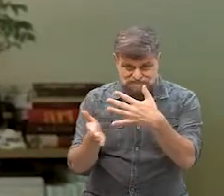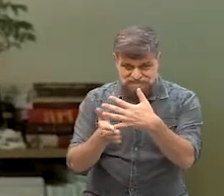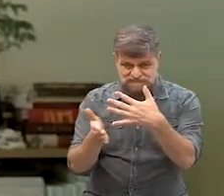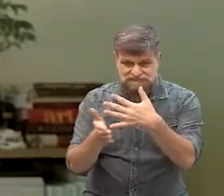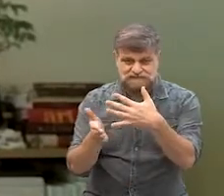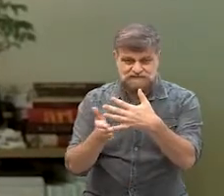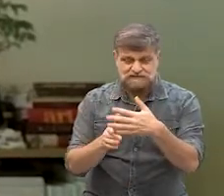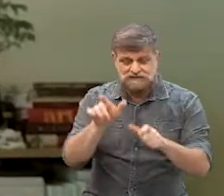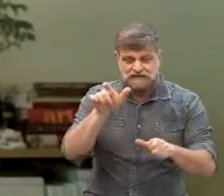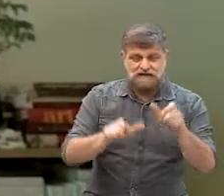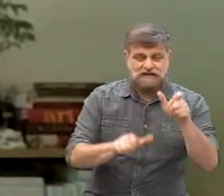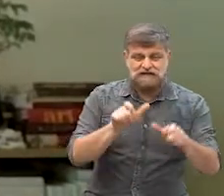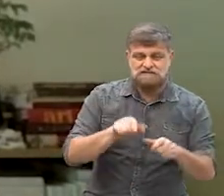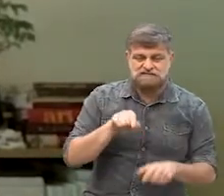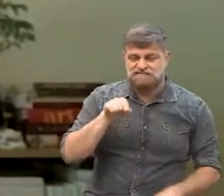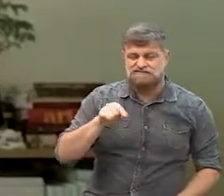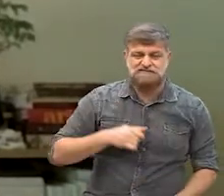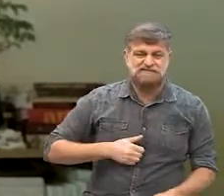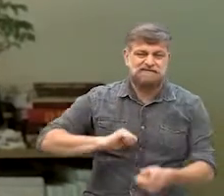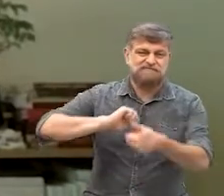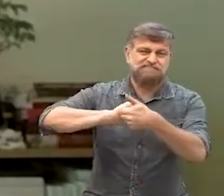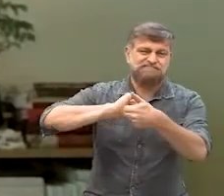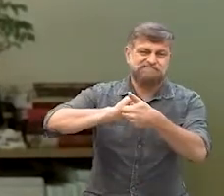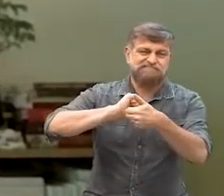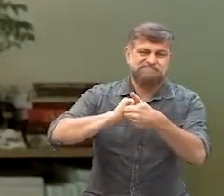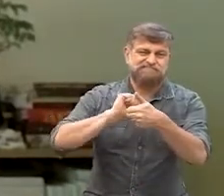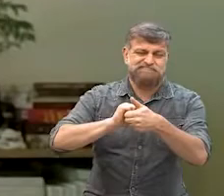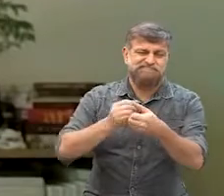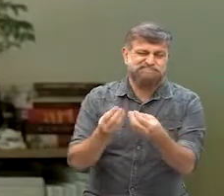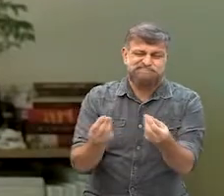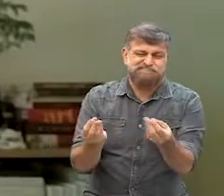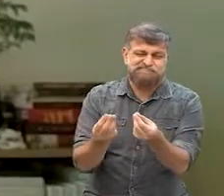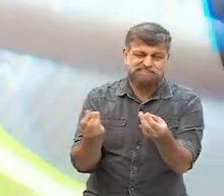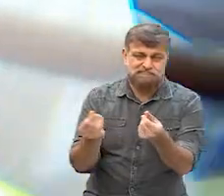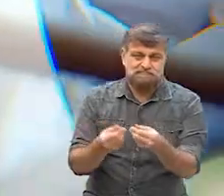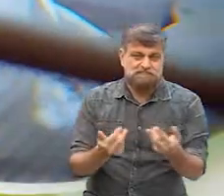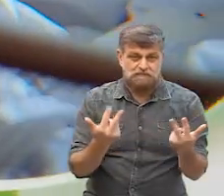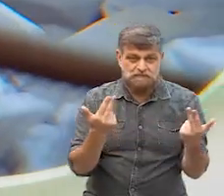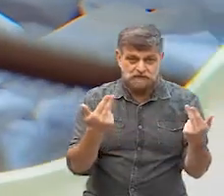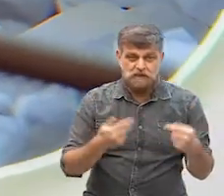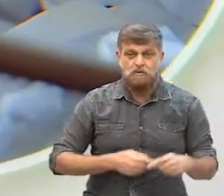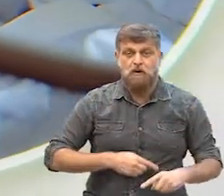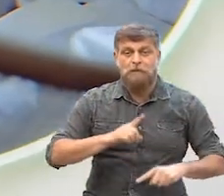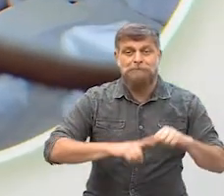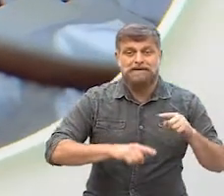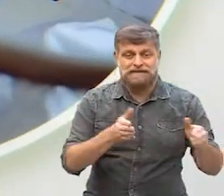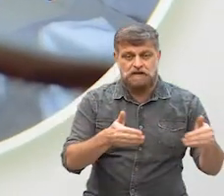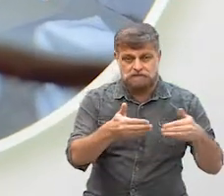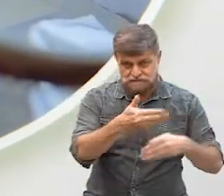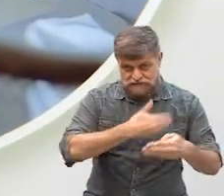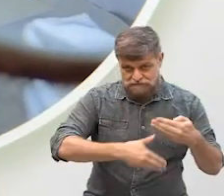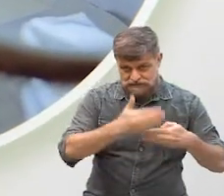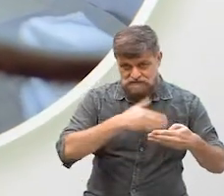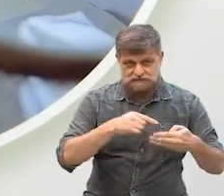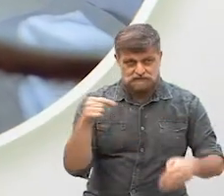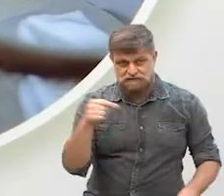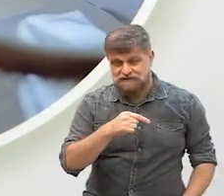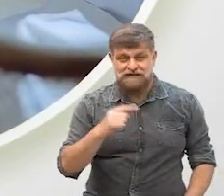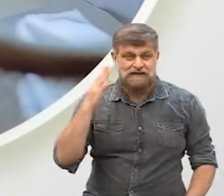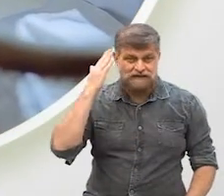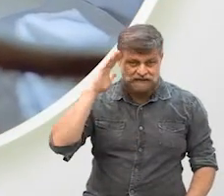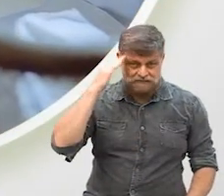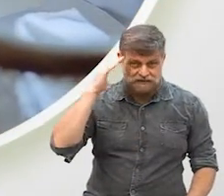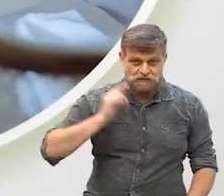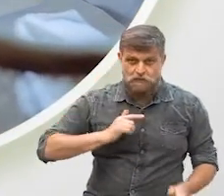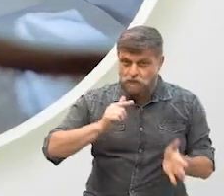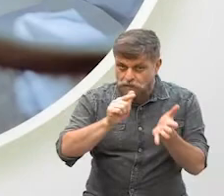ele acaba realmente entregando uma qualidade inferior. E o mesmo vale para as embalagens. Para se ter uma ideia, a decomposição do